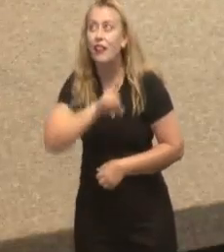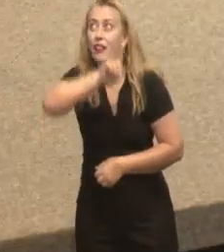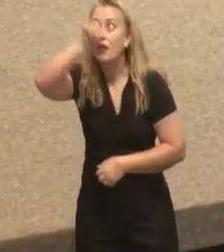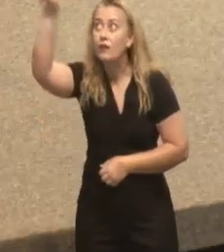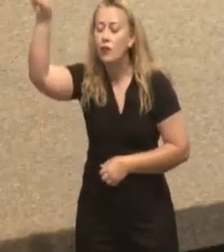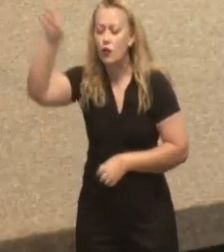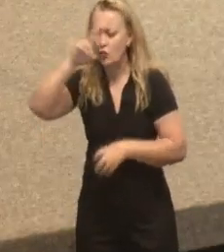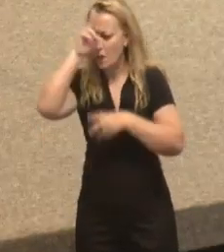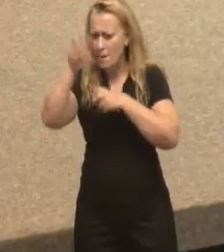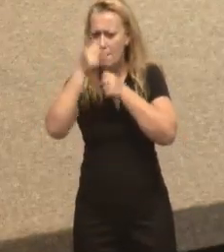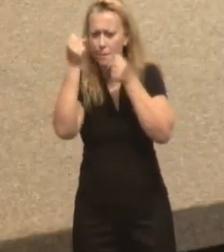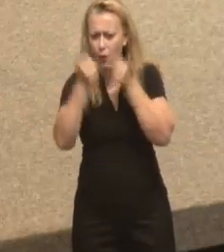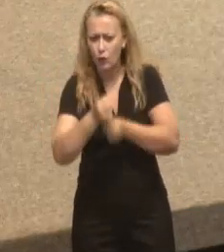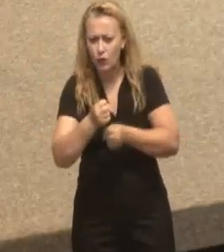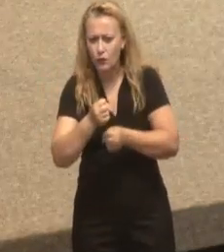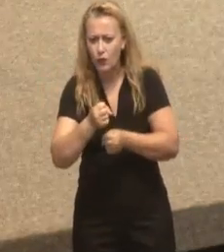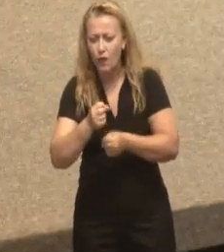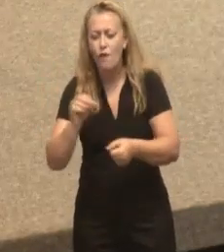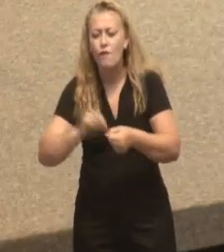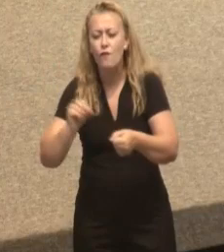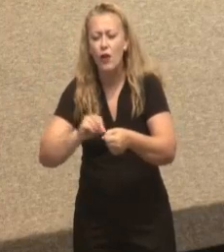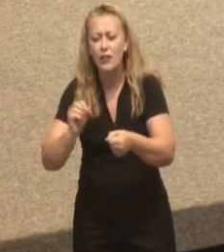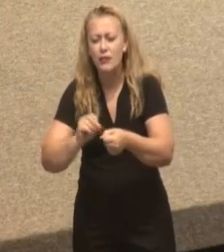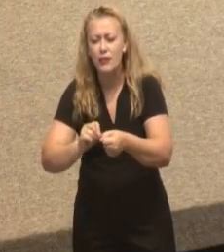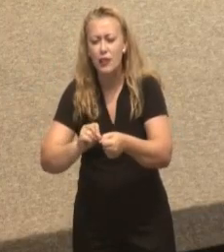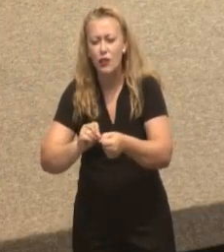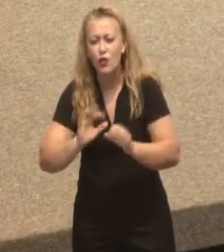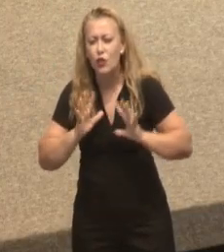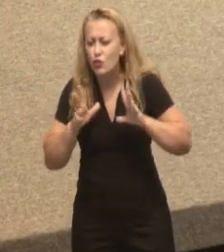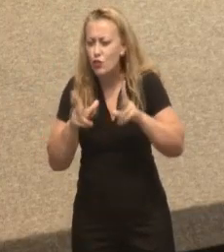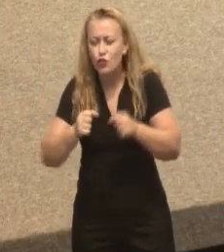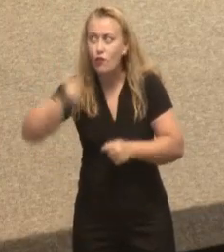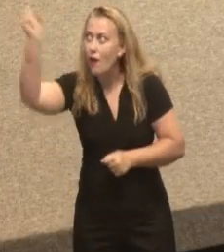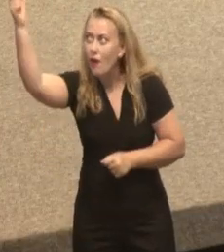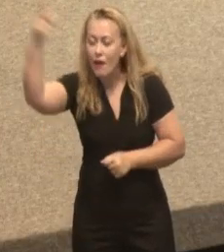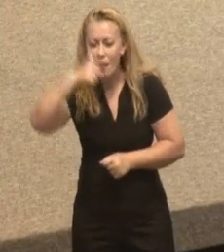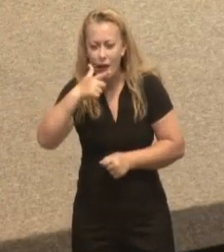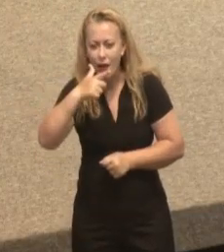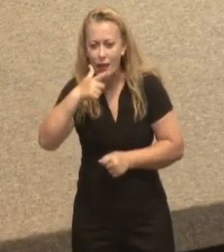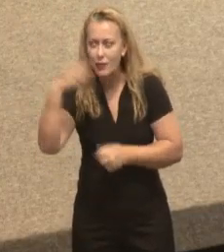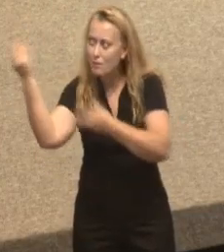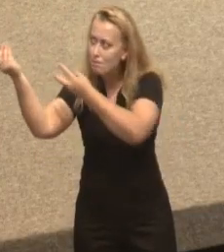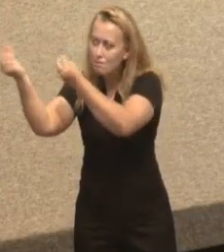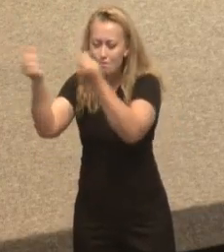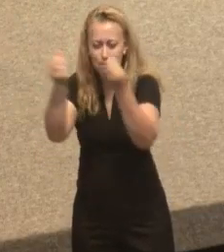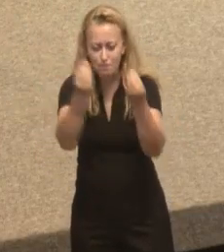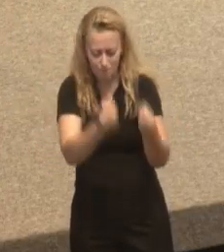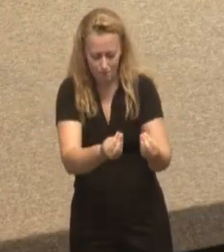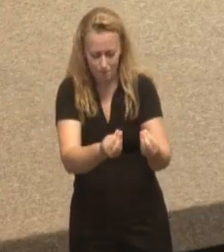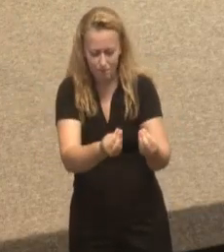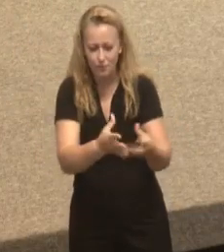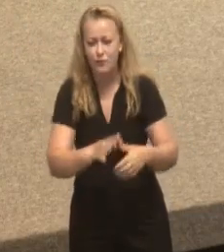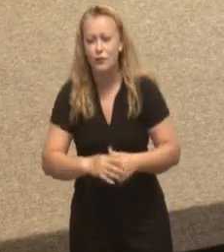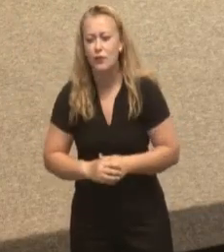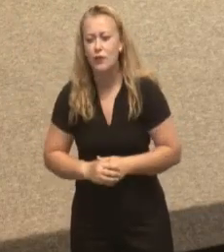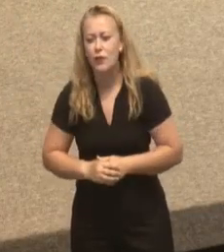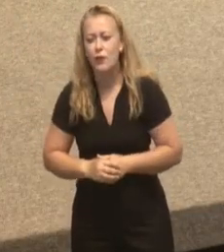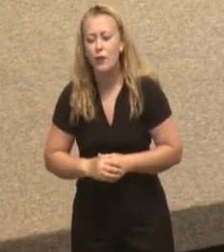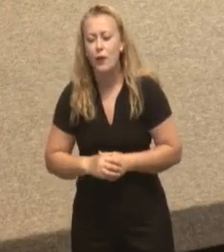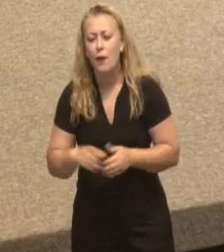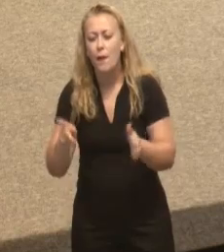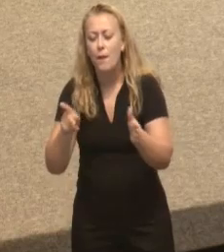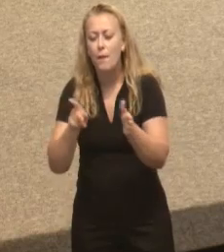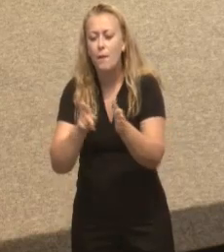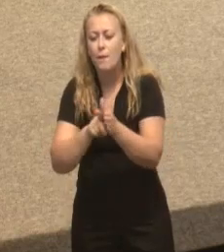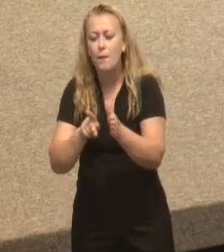é poderoso para fazer que toda graça lhe seja acrescentada, para que